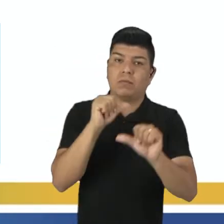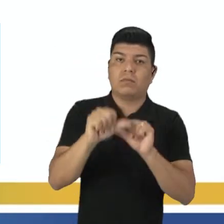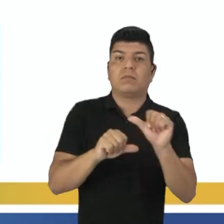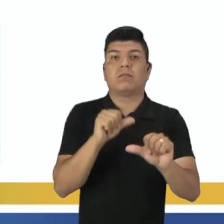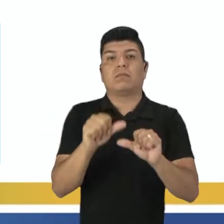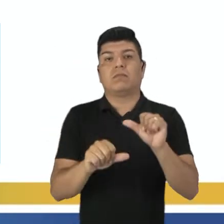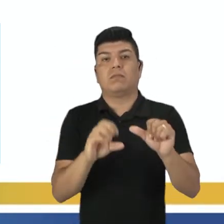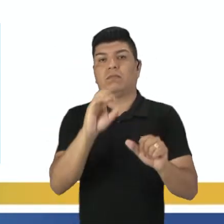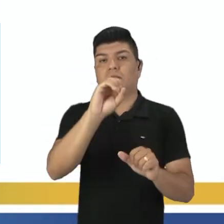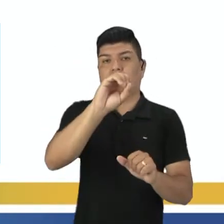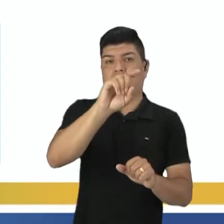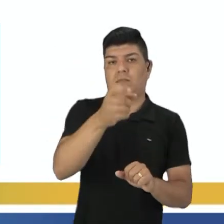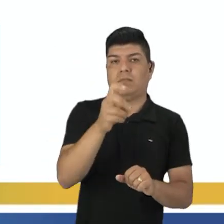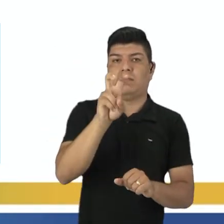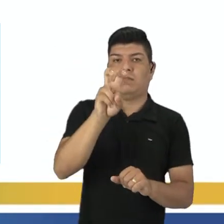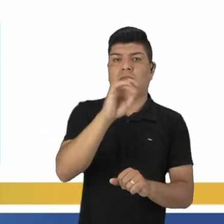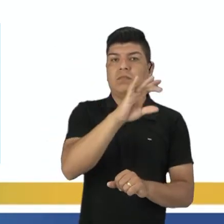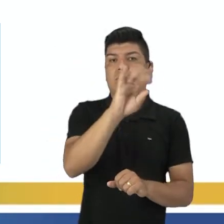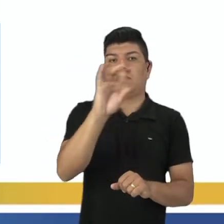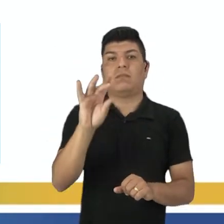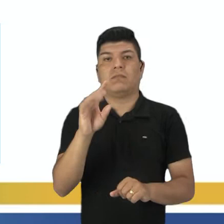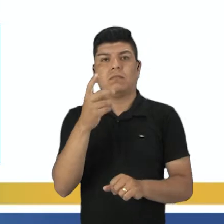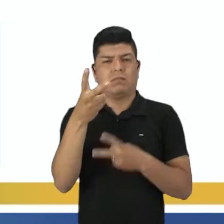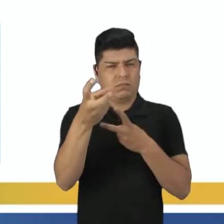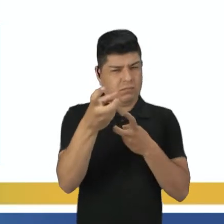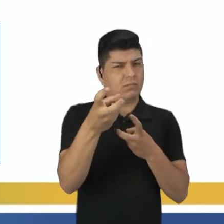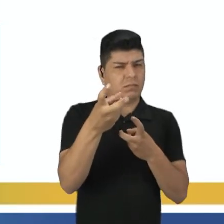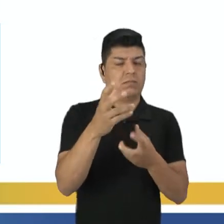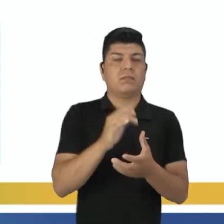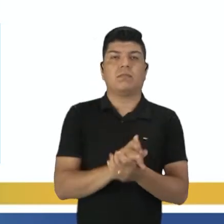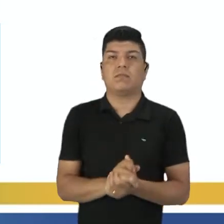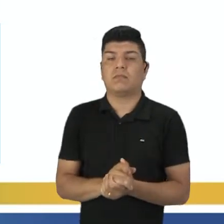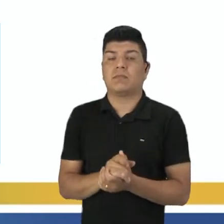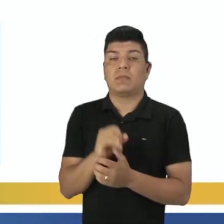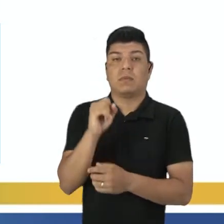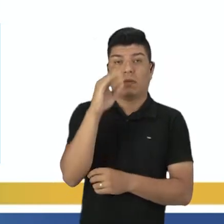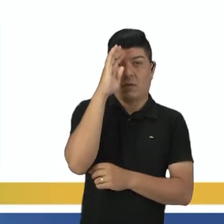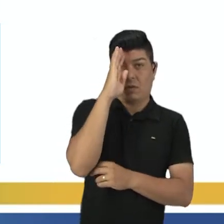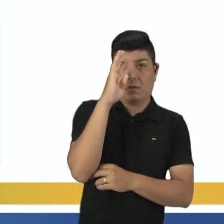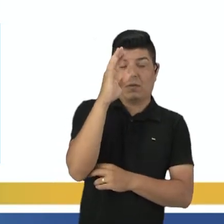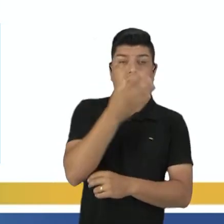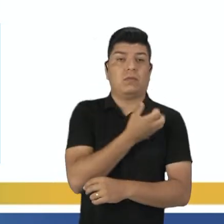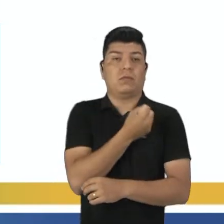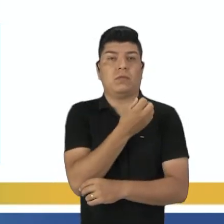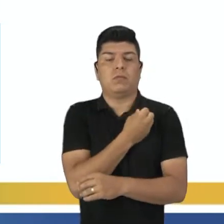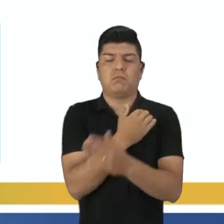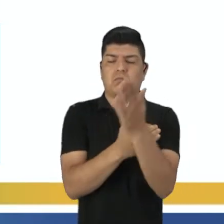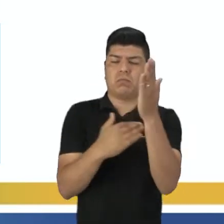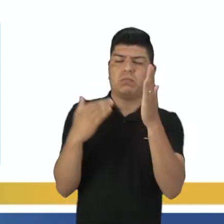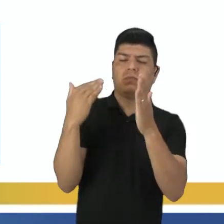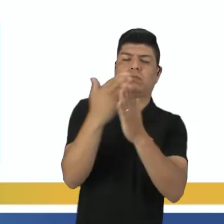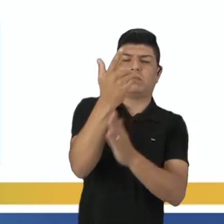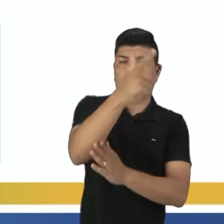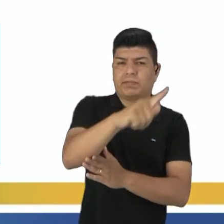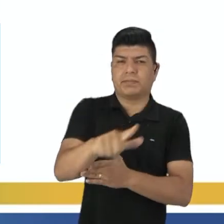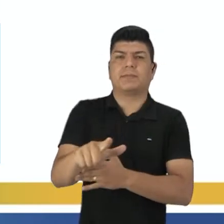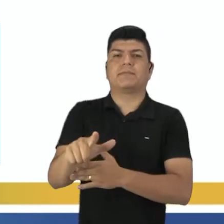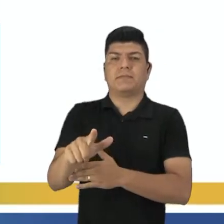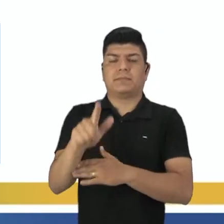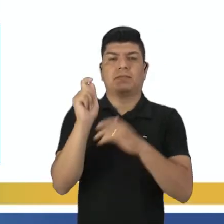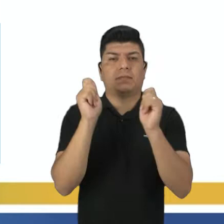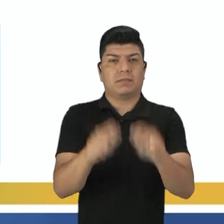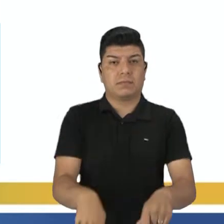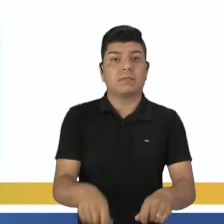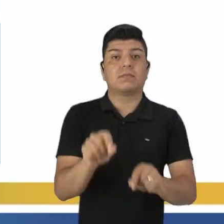torno de 0,5 para cada face, você percebeu? Então, se imaginarmos um número bem alto aí de repetições, nós